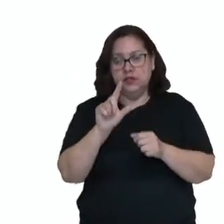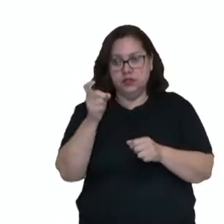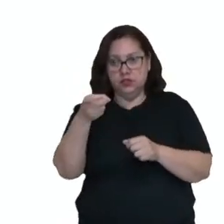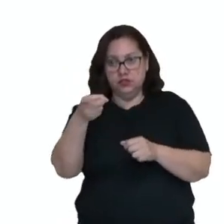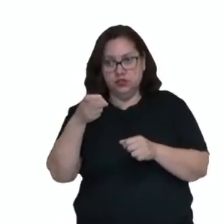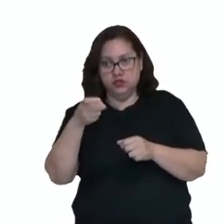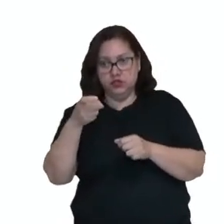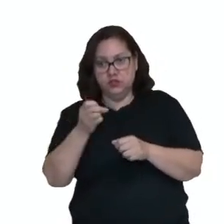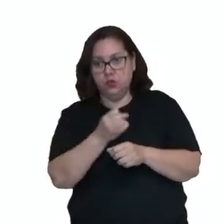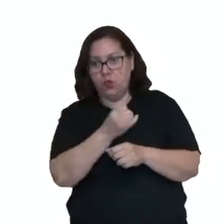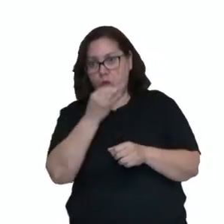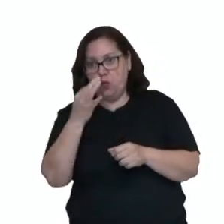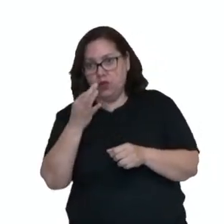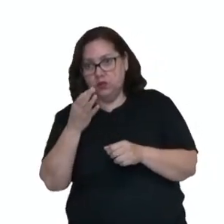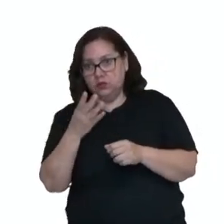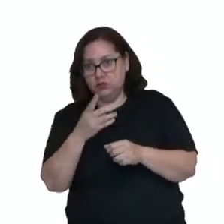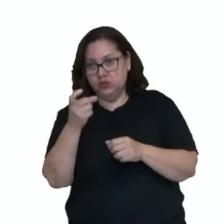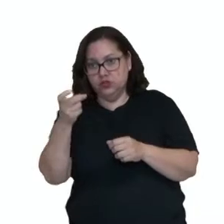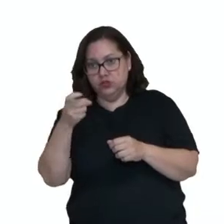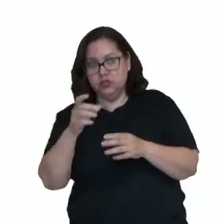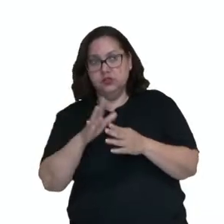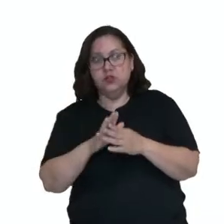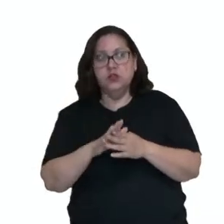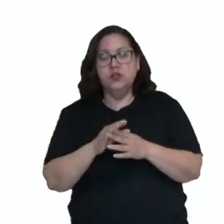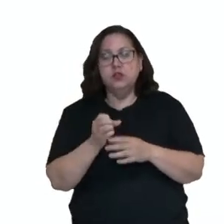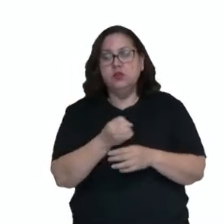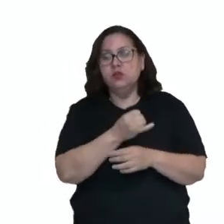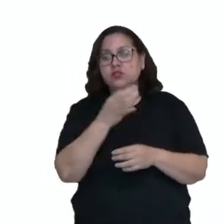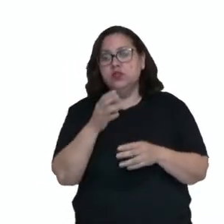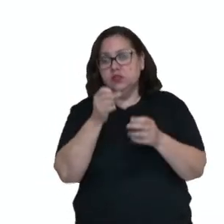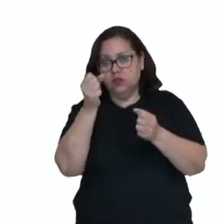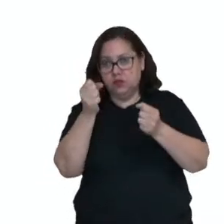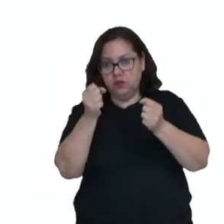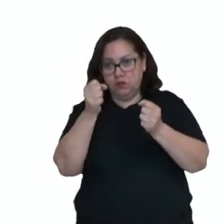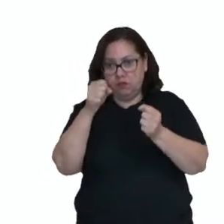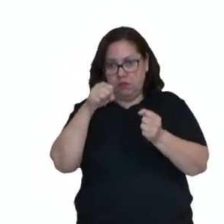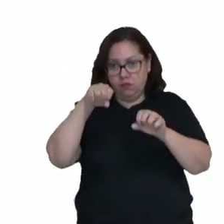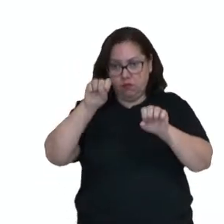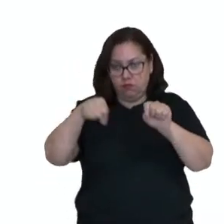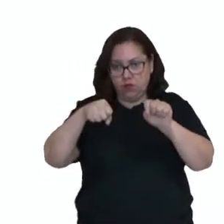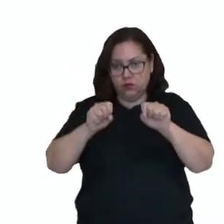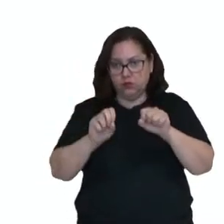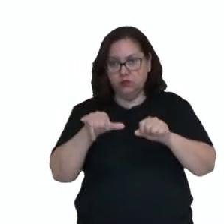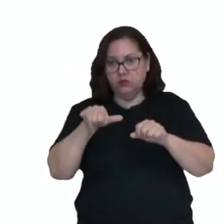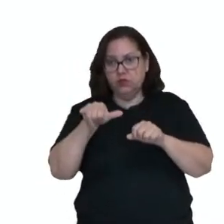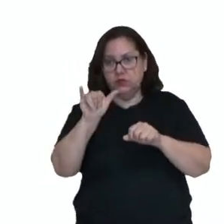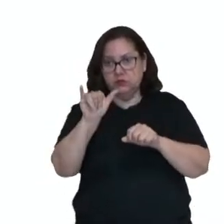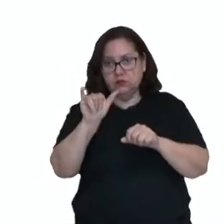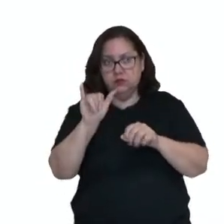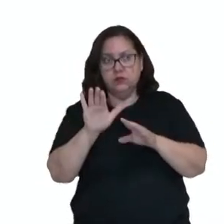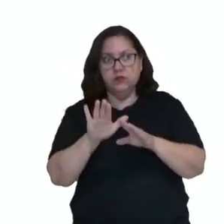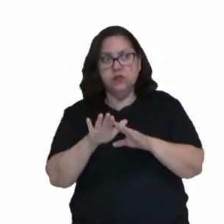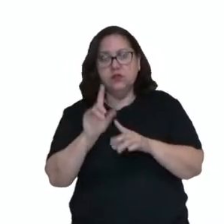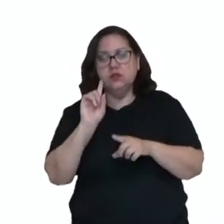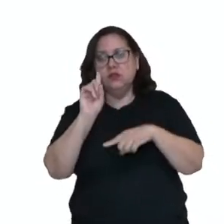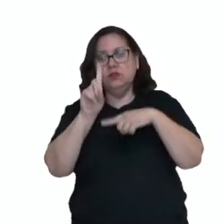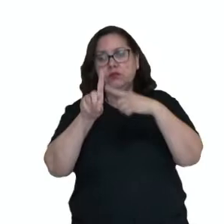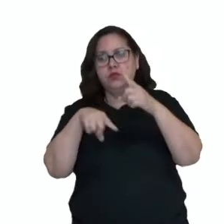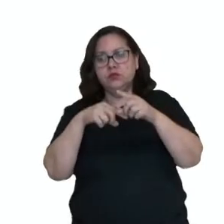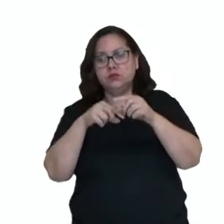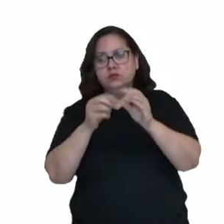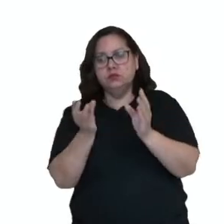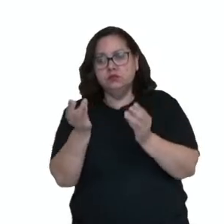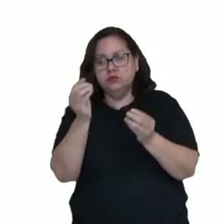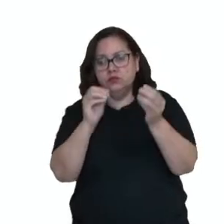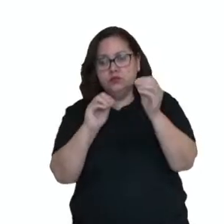X, quantidade de carros pela letra X e a quantidade de motos por Y. Em seguida, nós vamos